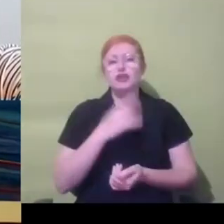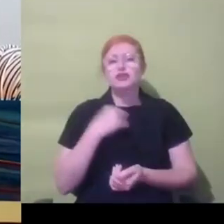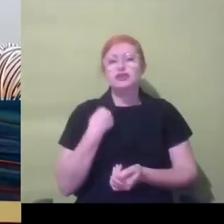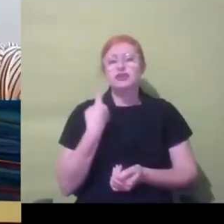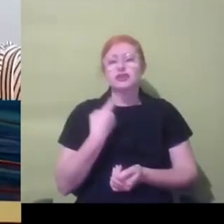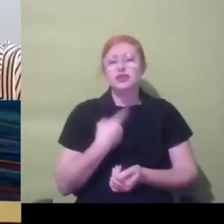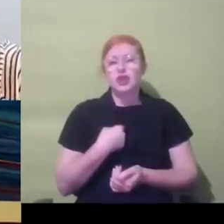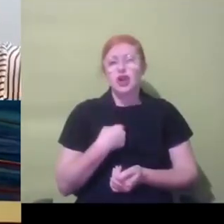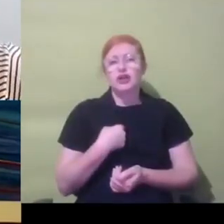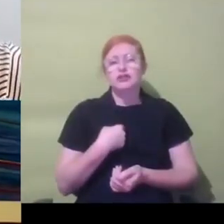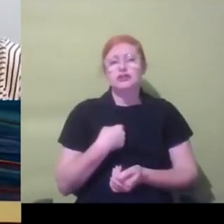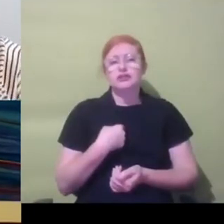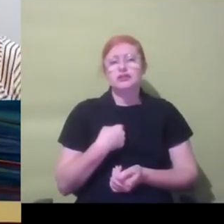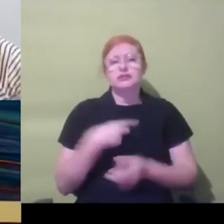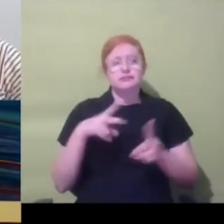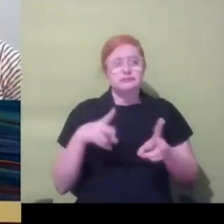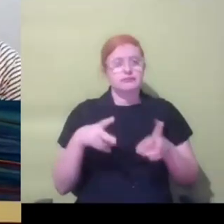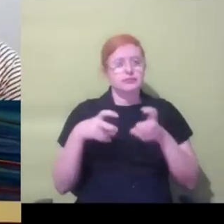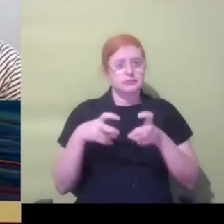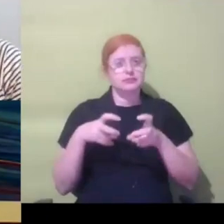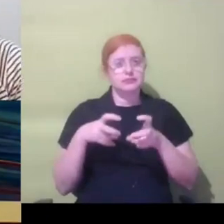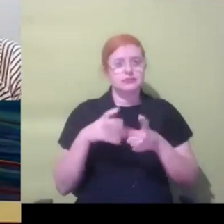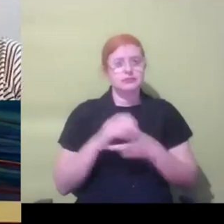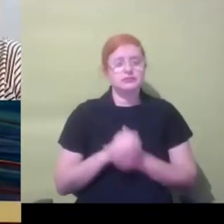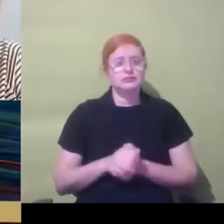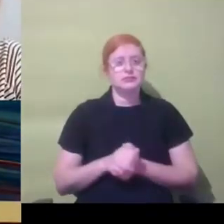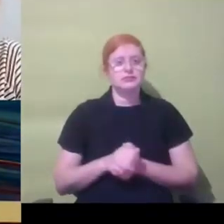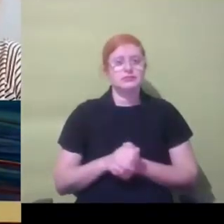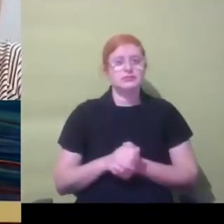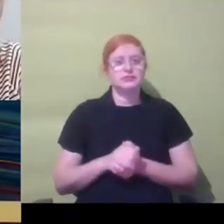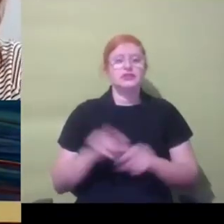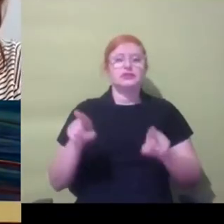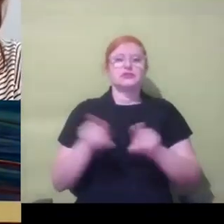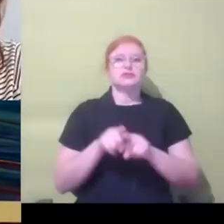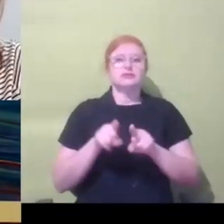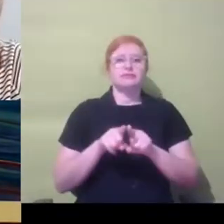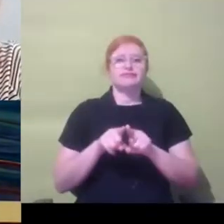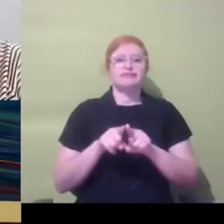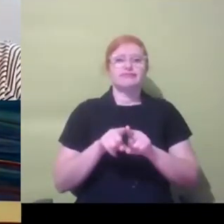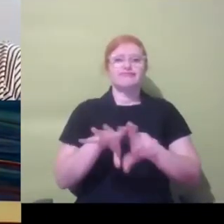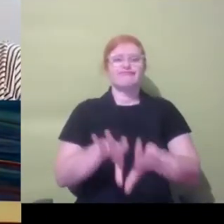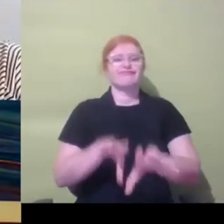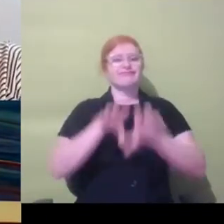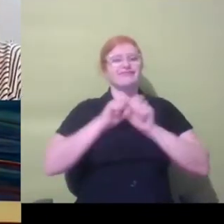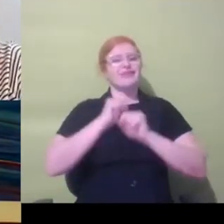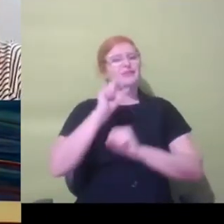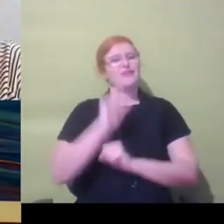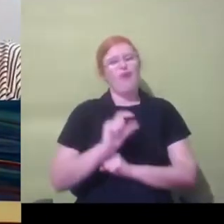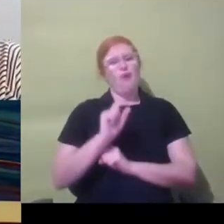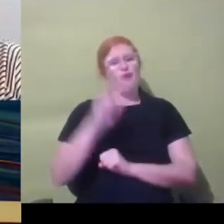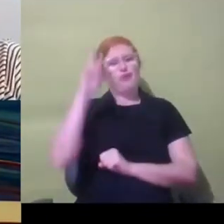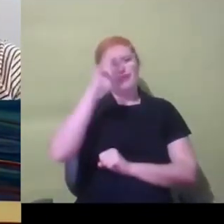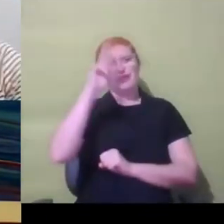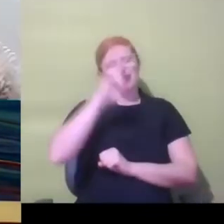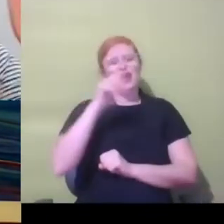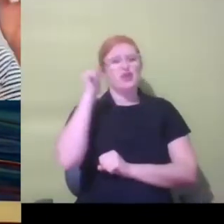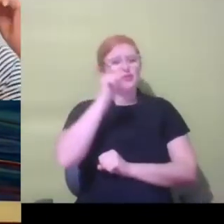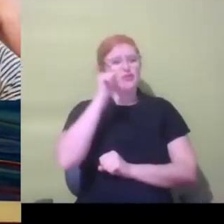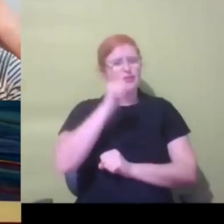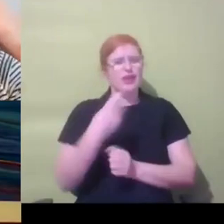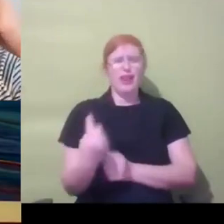que a gente reconhece e se apropria pouco, né? Das histórias